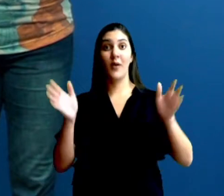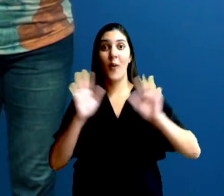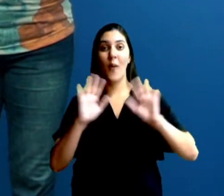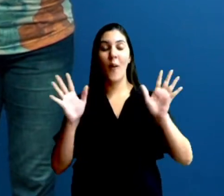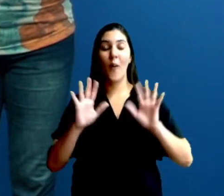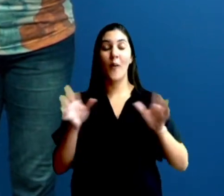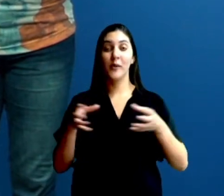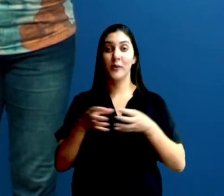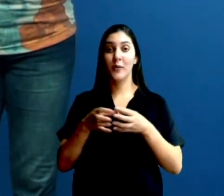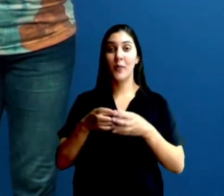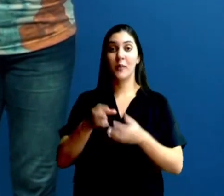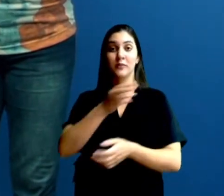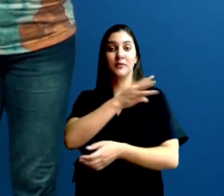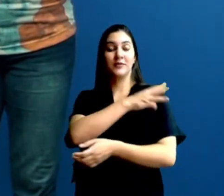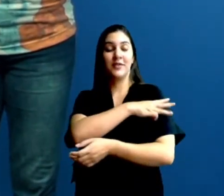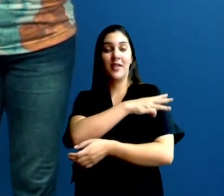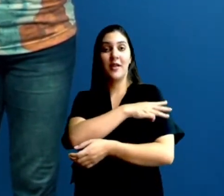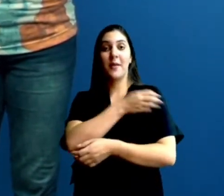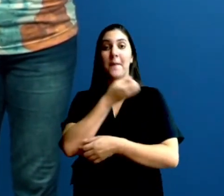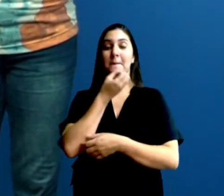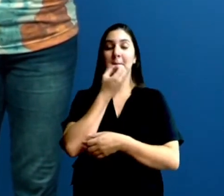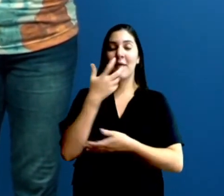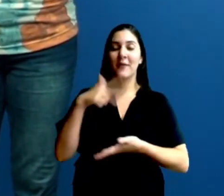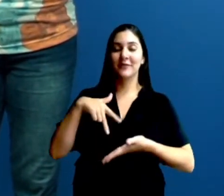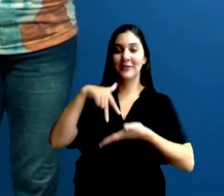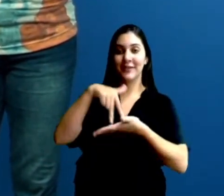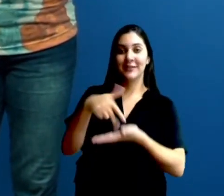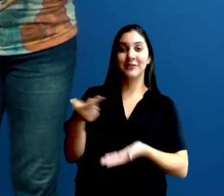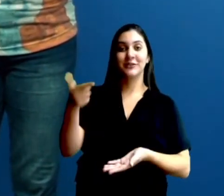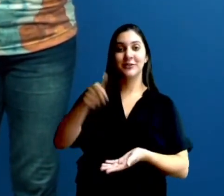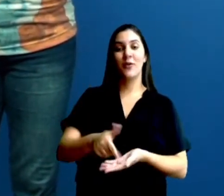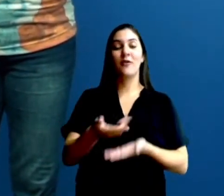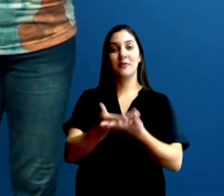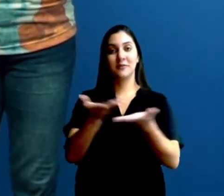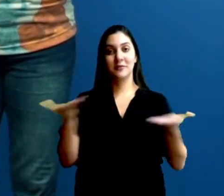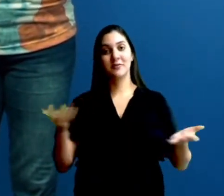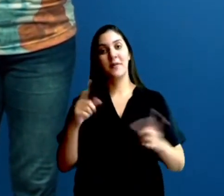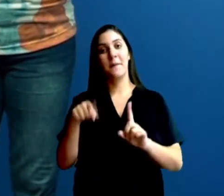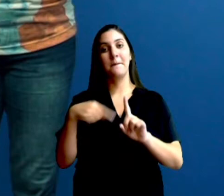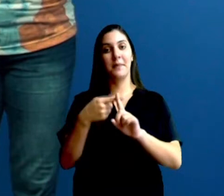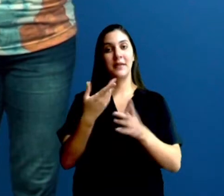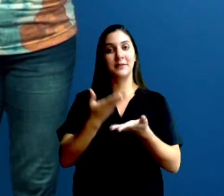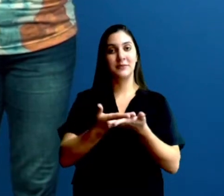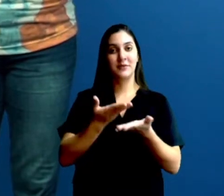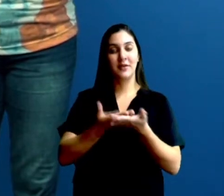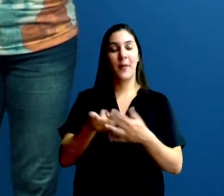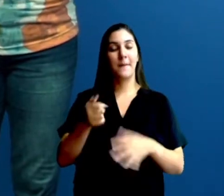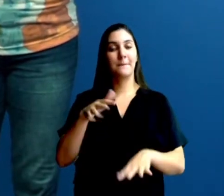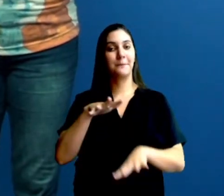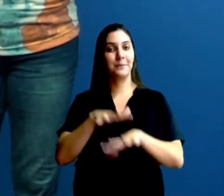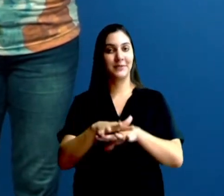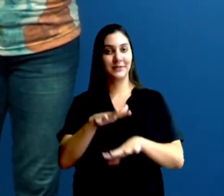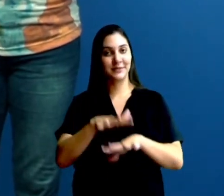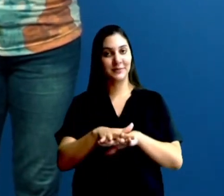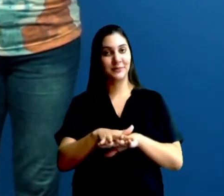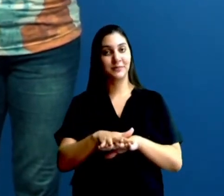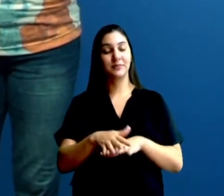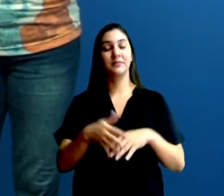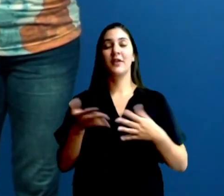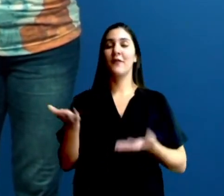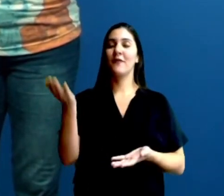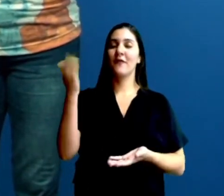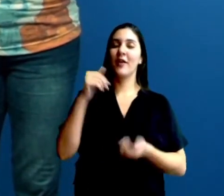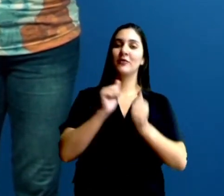E aí, turma do terceiro ano, que bom estar aqui de novo com vocês para mais uma aula de matemática. Então